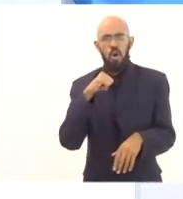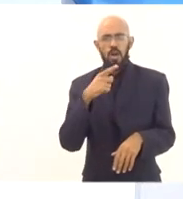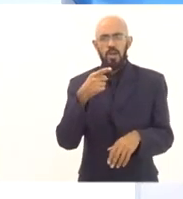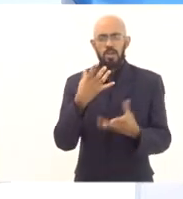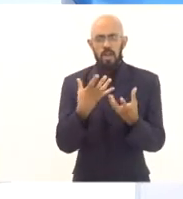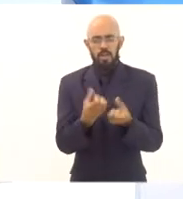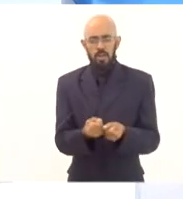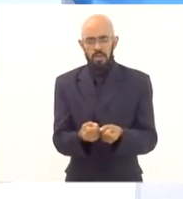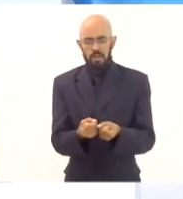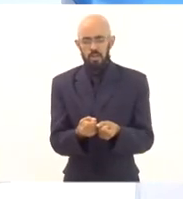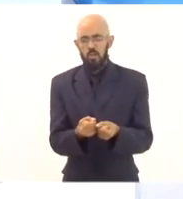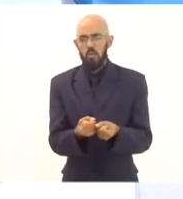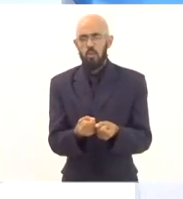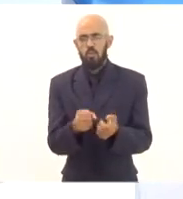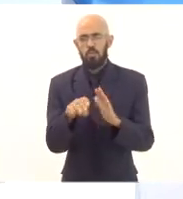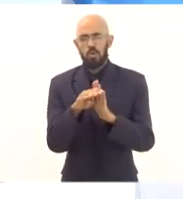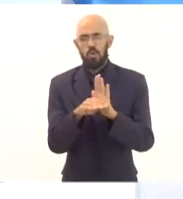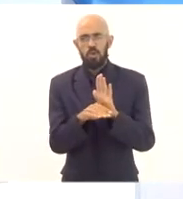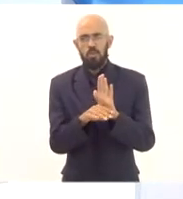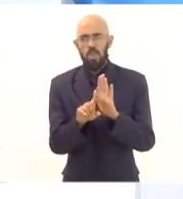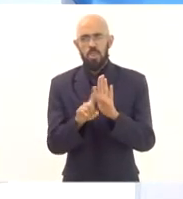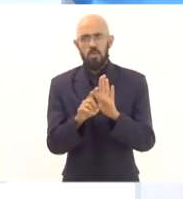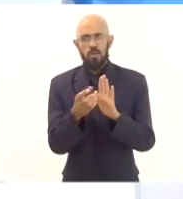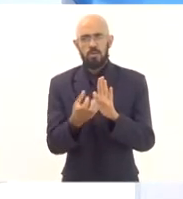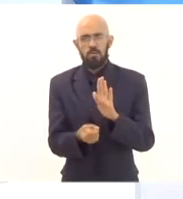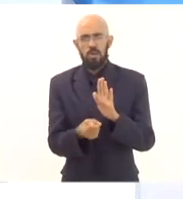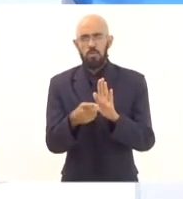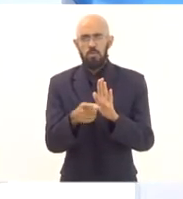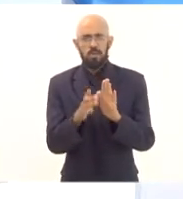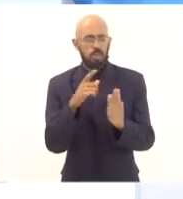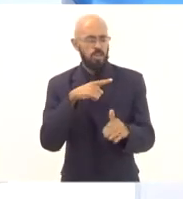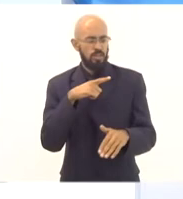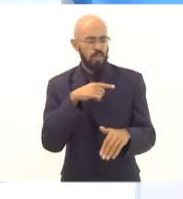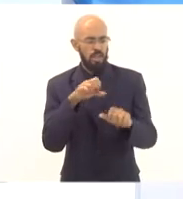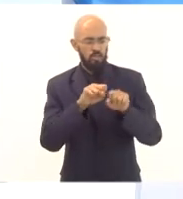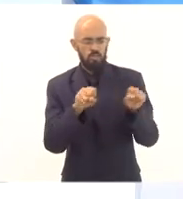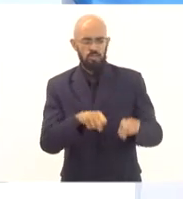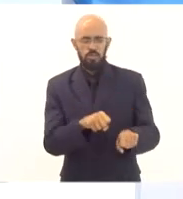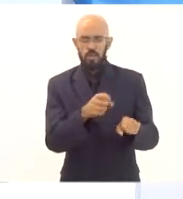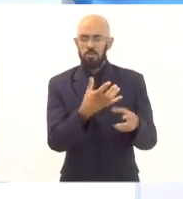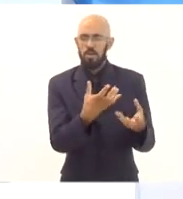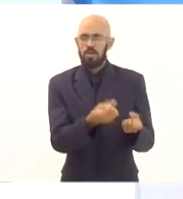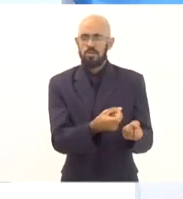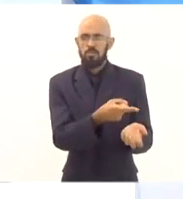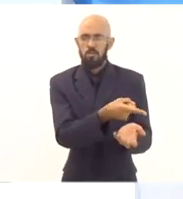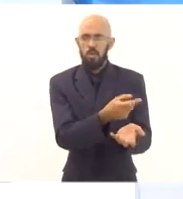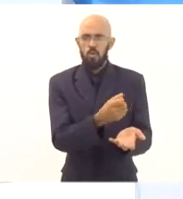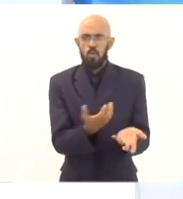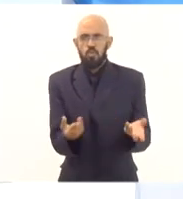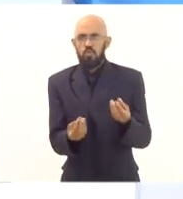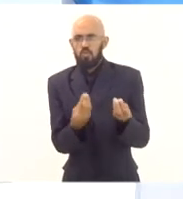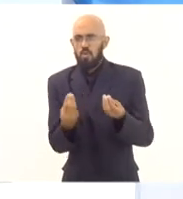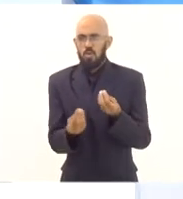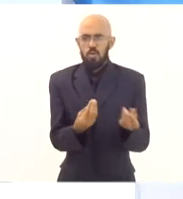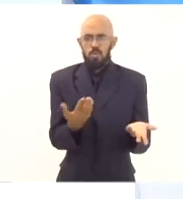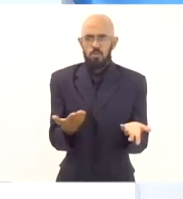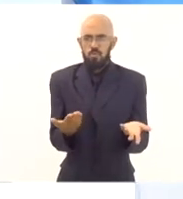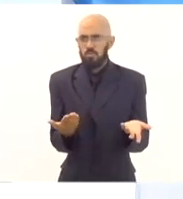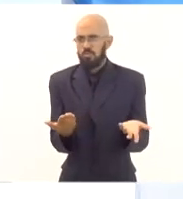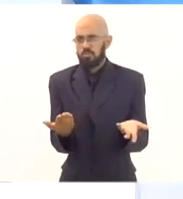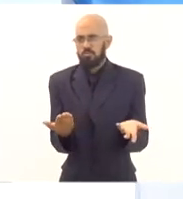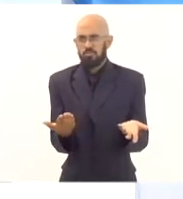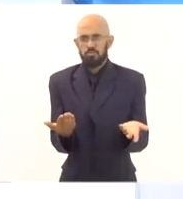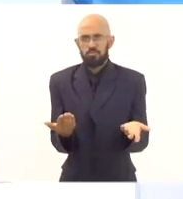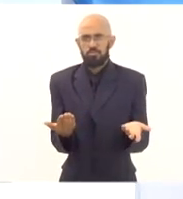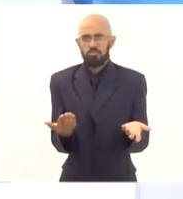programa não recebeu o dinheiro mas conta como elegível e como a adaptar o programa